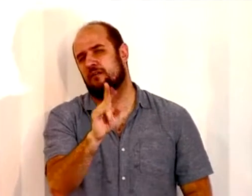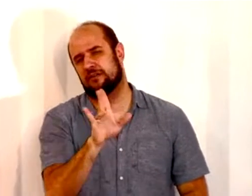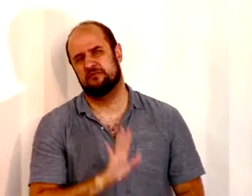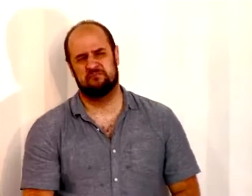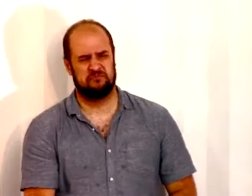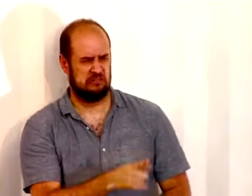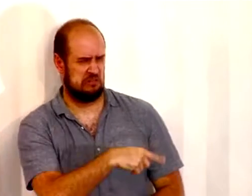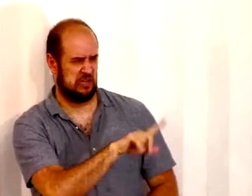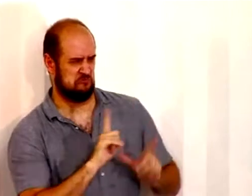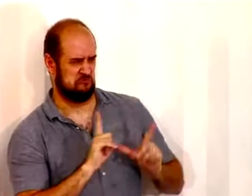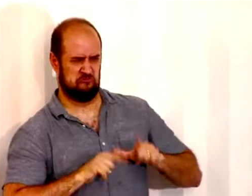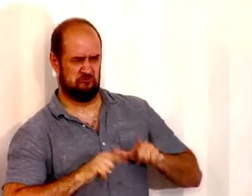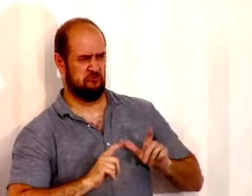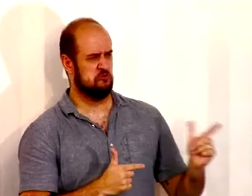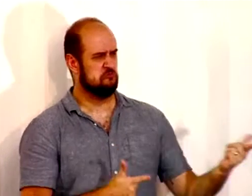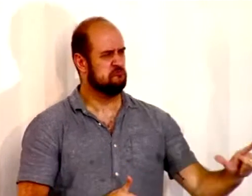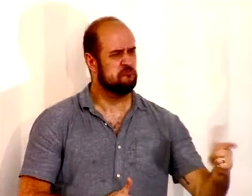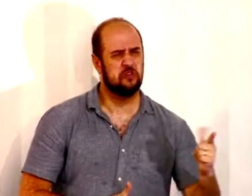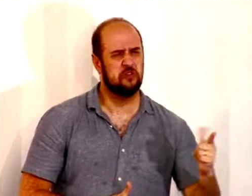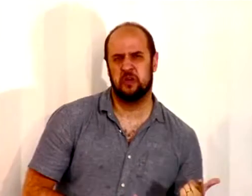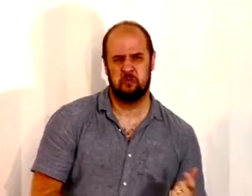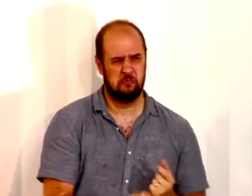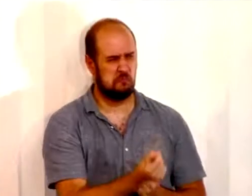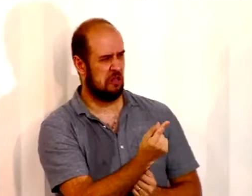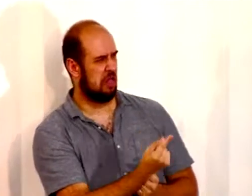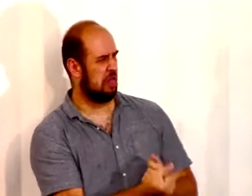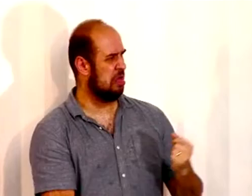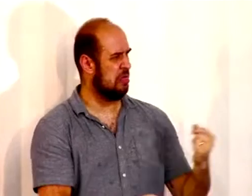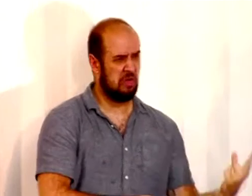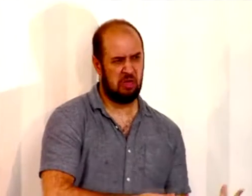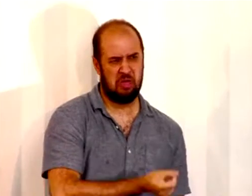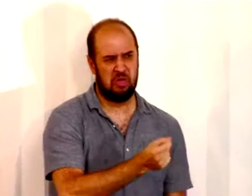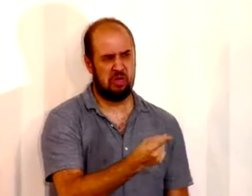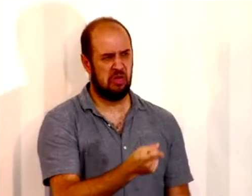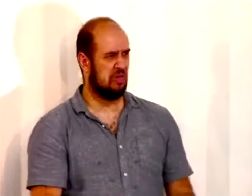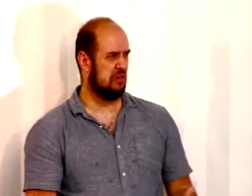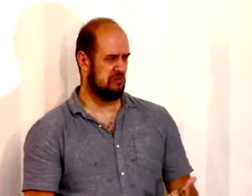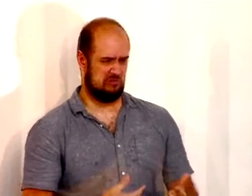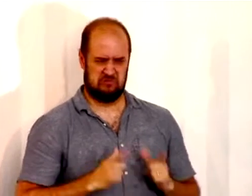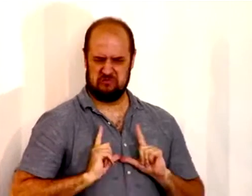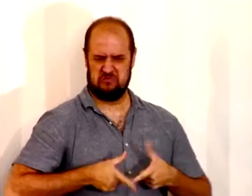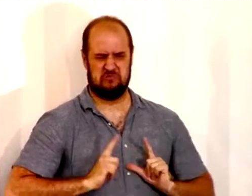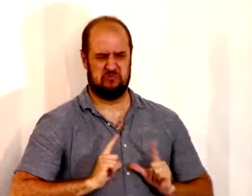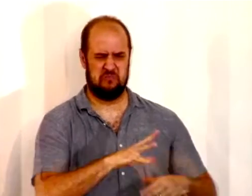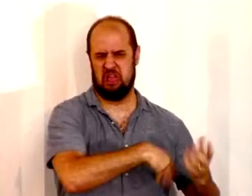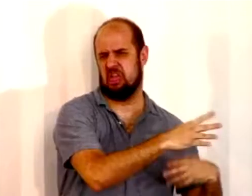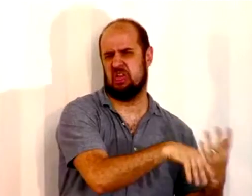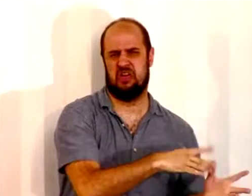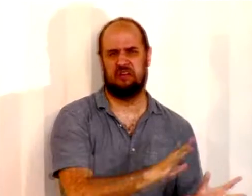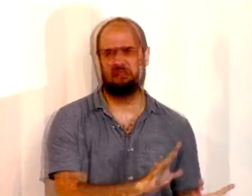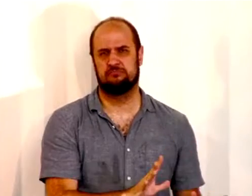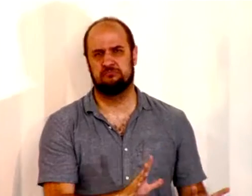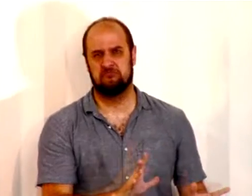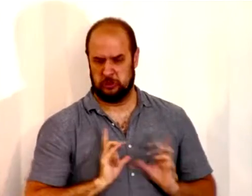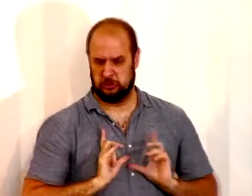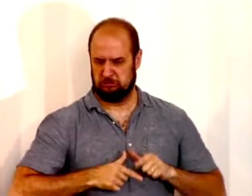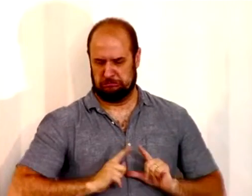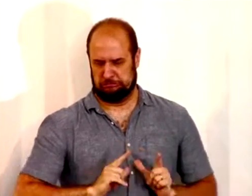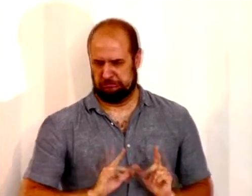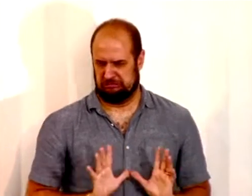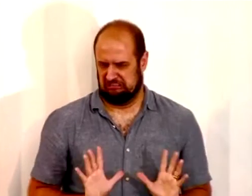tem poucos judeus ali, e os que existem ali não são puros judeus, é um judeu meio misturado, um judeu